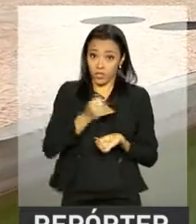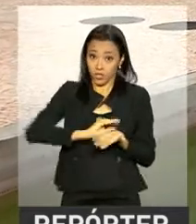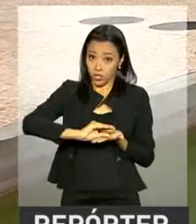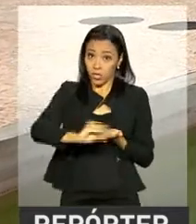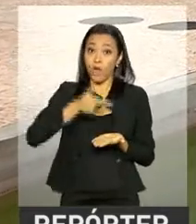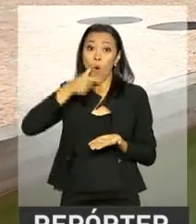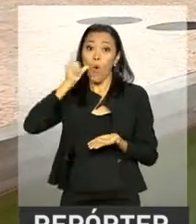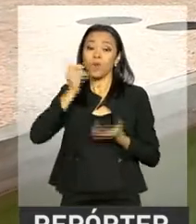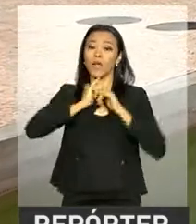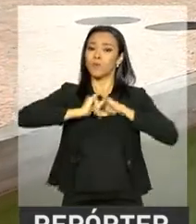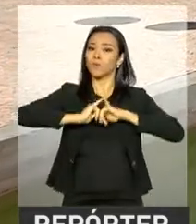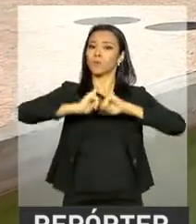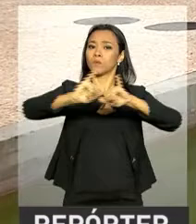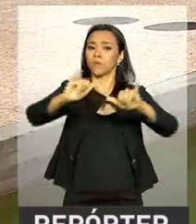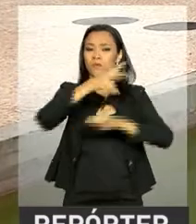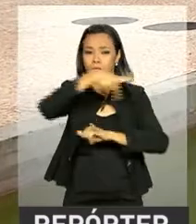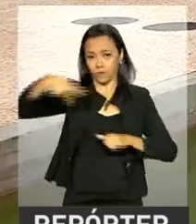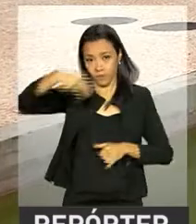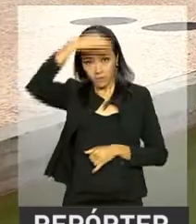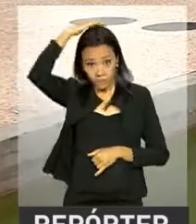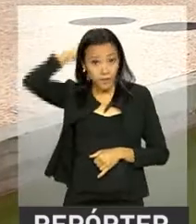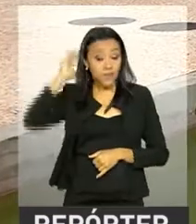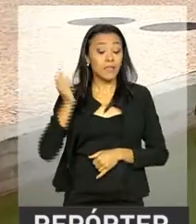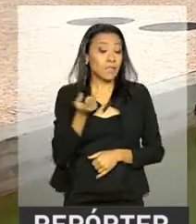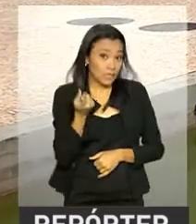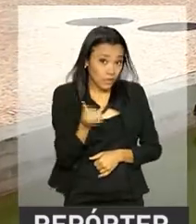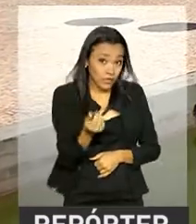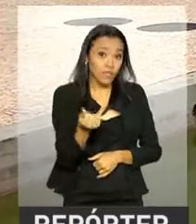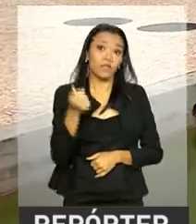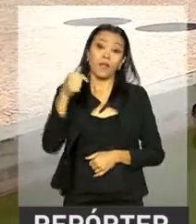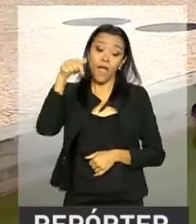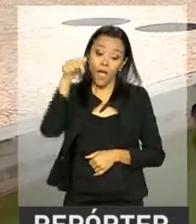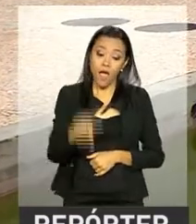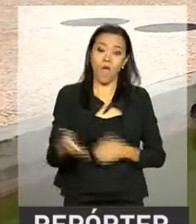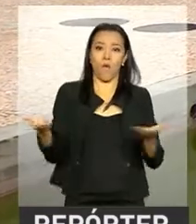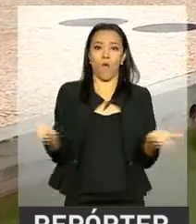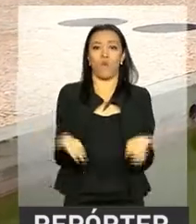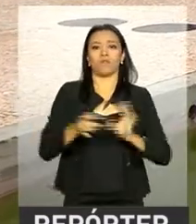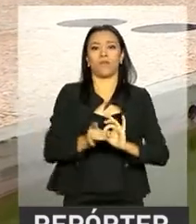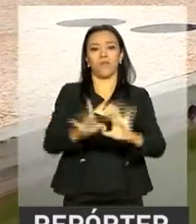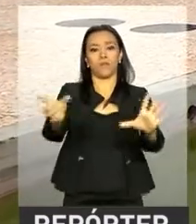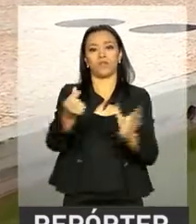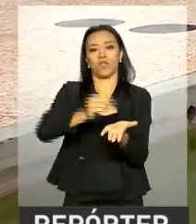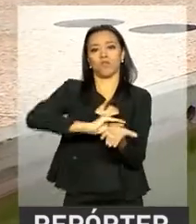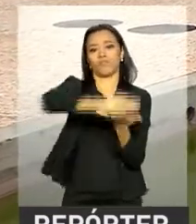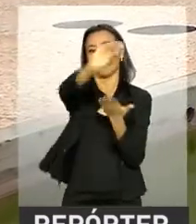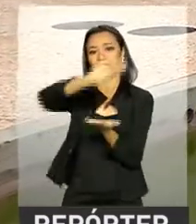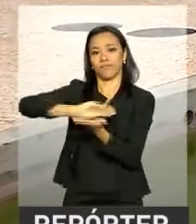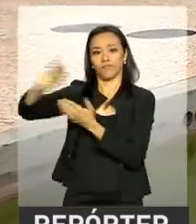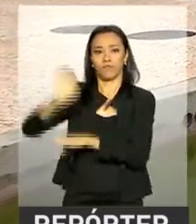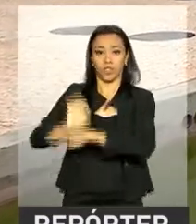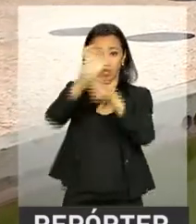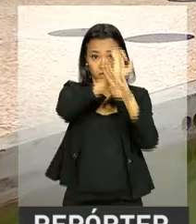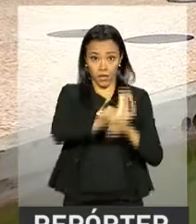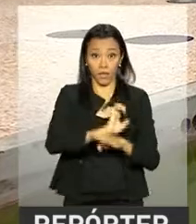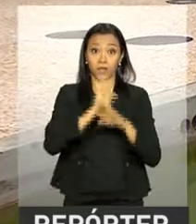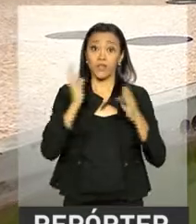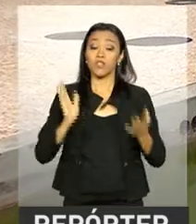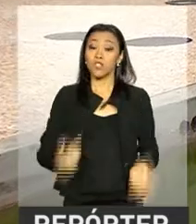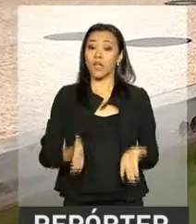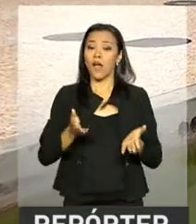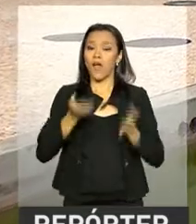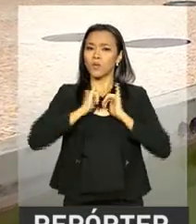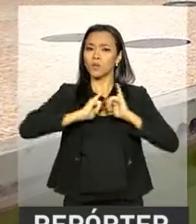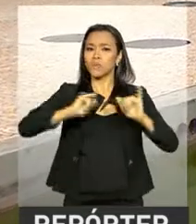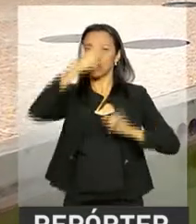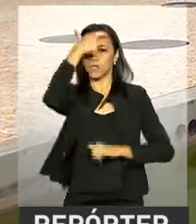pelo presidente michel temer ea liberação deve ser feita ainda hoje a informação foi dada pelo porta voz da presidência da república